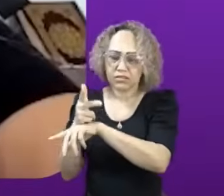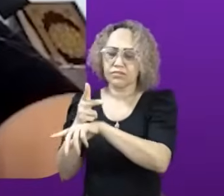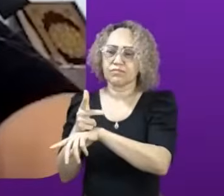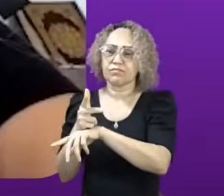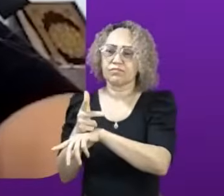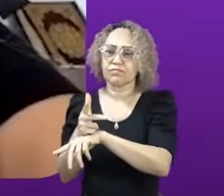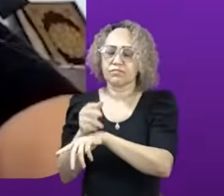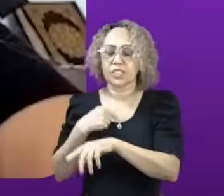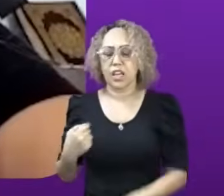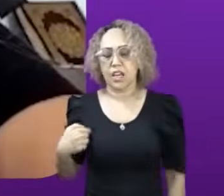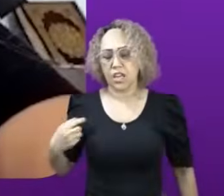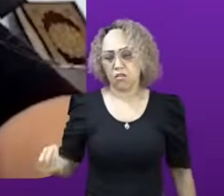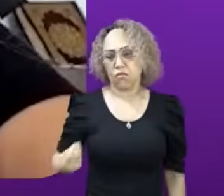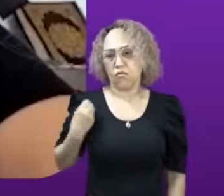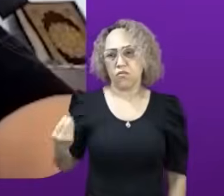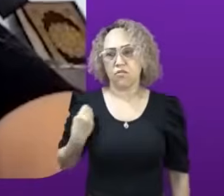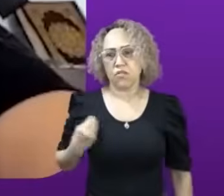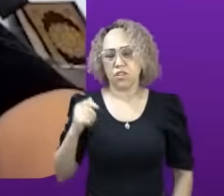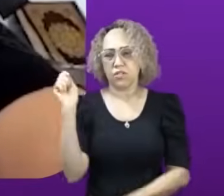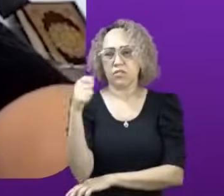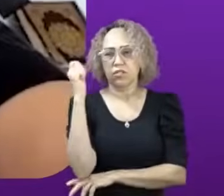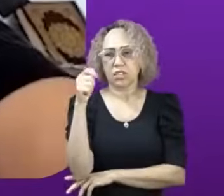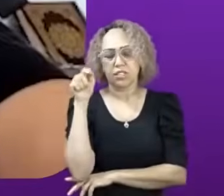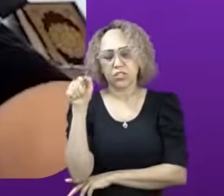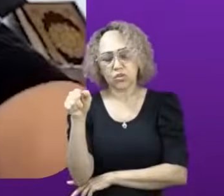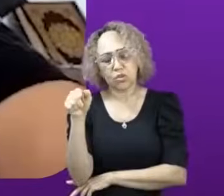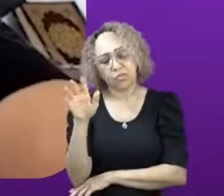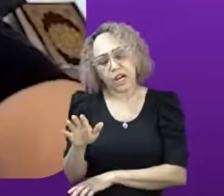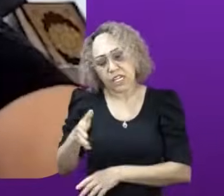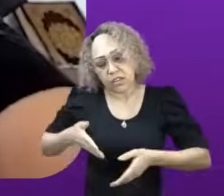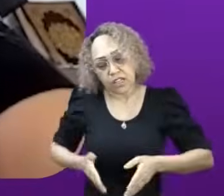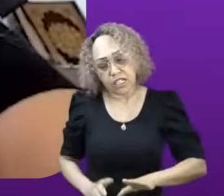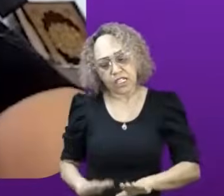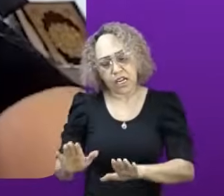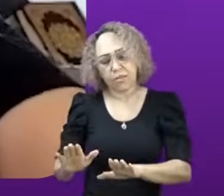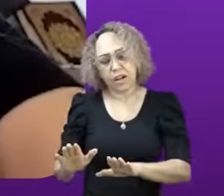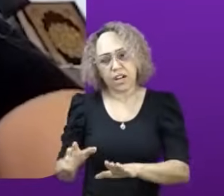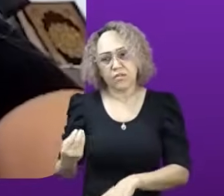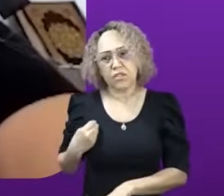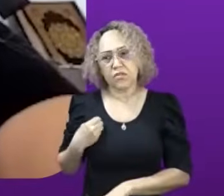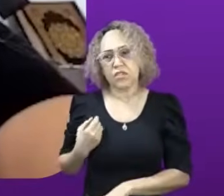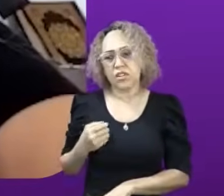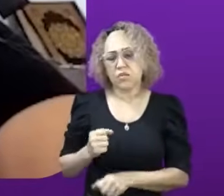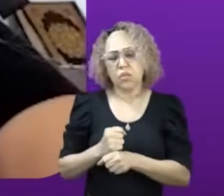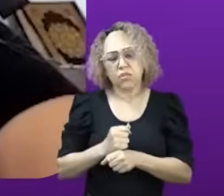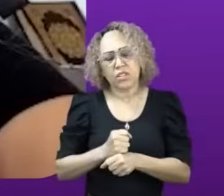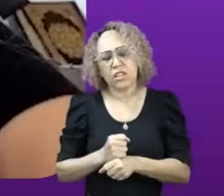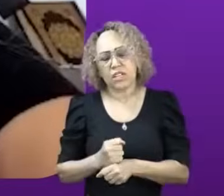no Rio Grande do Sul e, na realidade, eu vivi pouco lá, porque eu saí pequena de lá, né? Aí vivi em São Paulo,